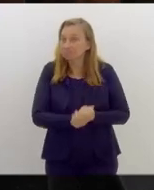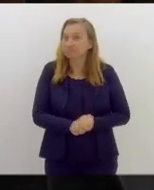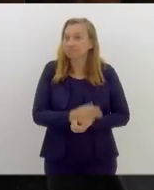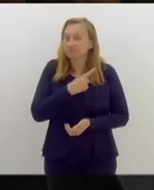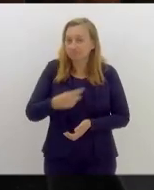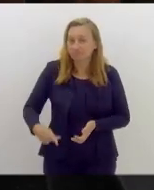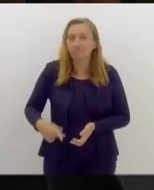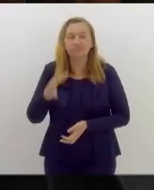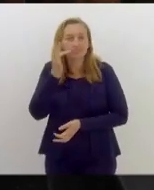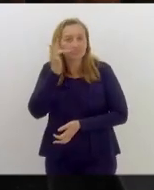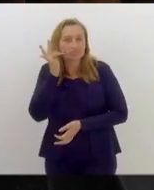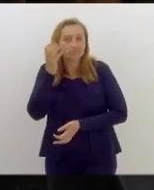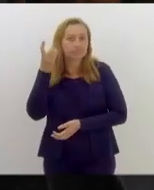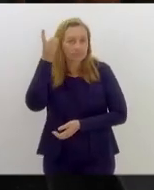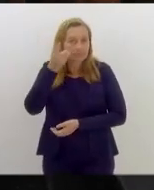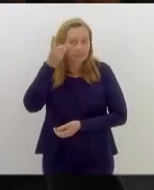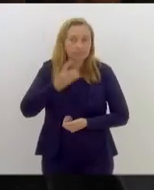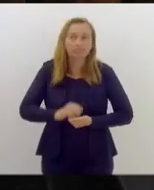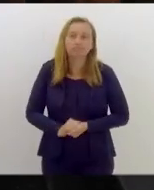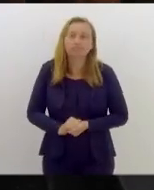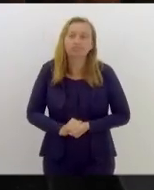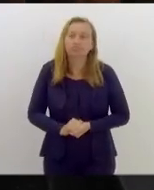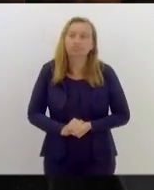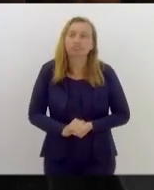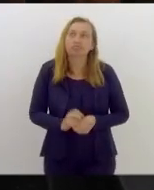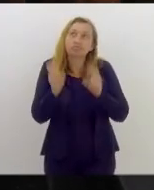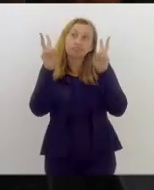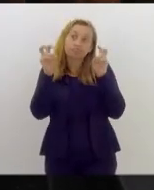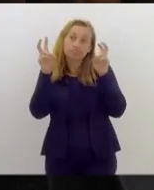presidência do deputado Flávio Serafini, a respeito